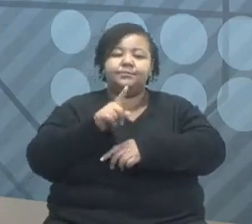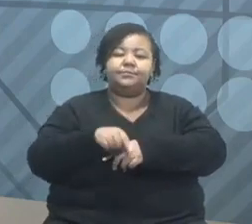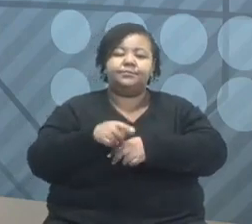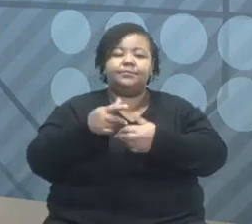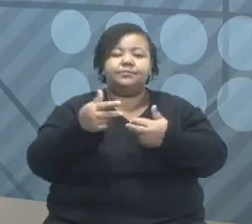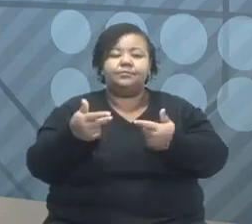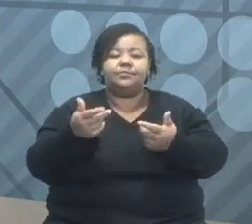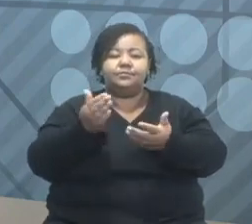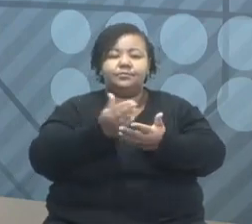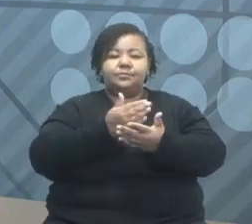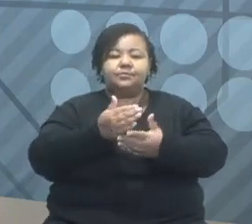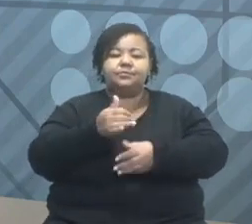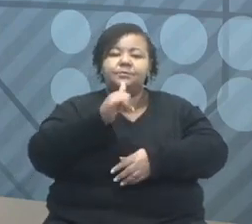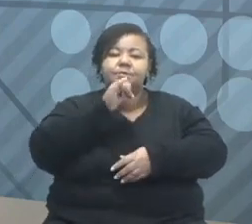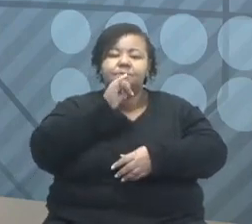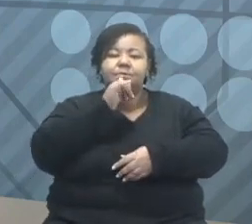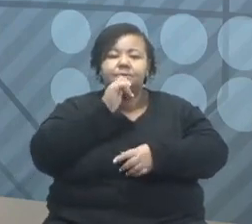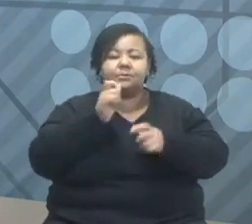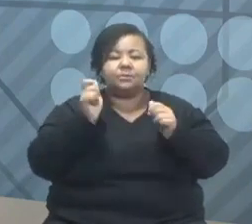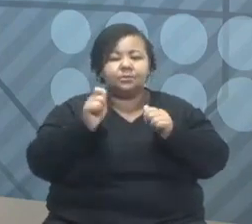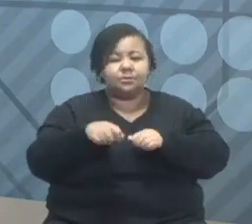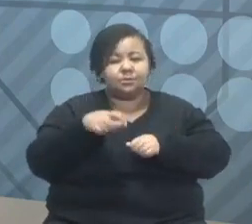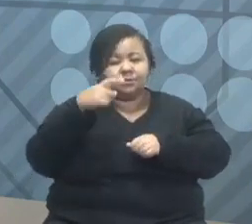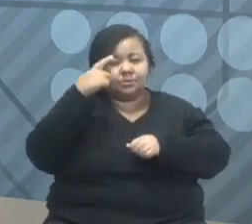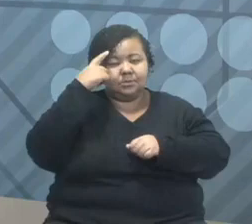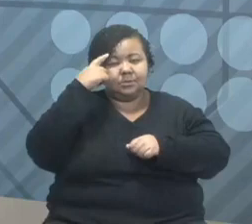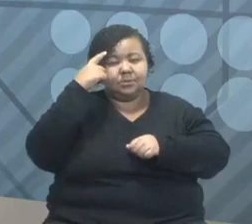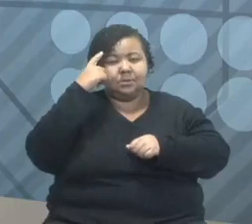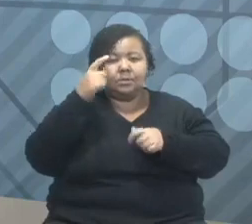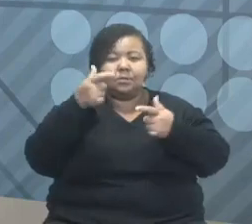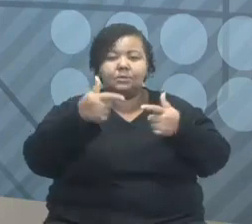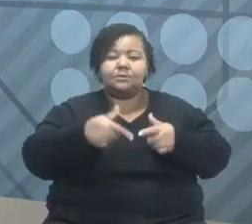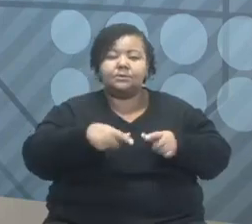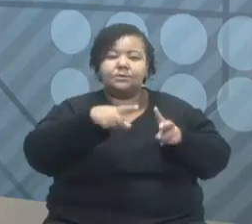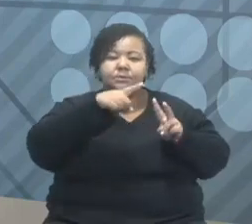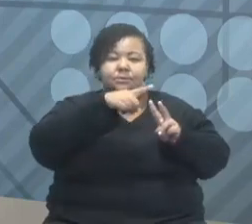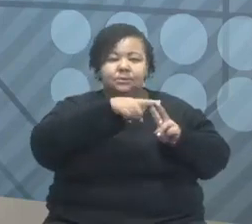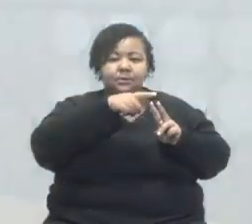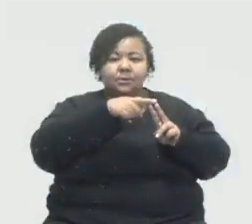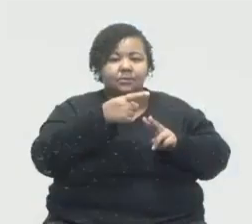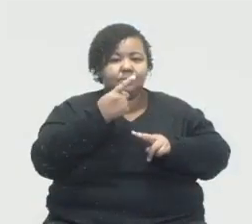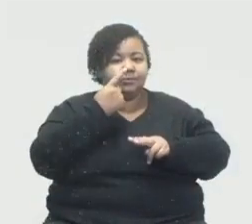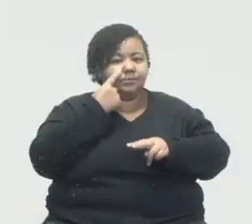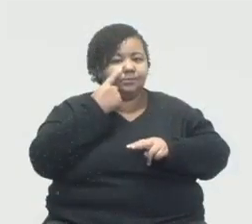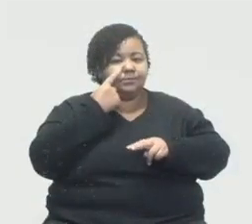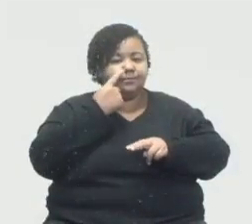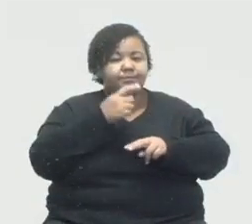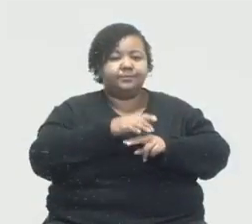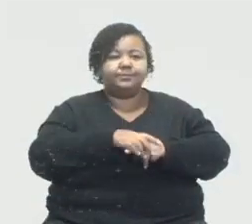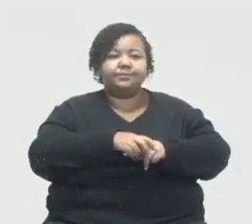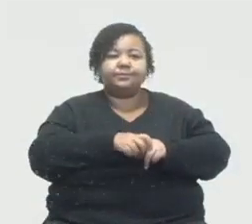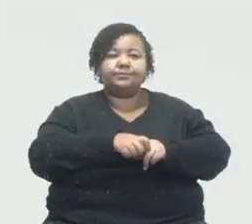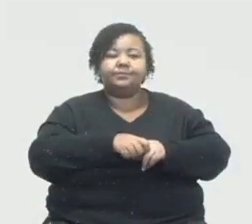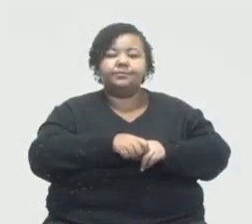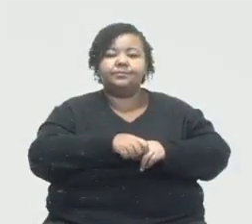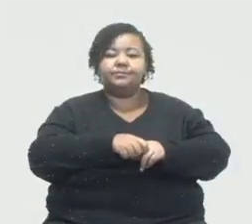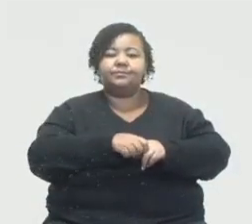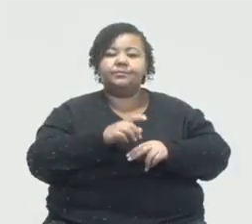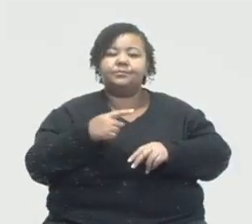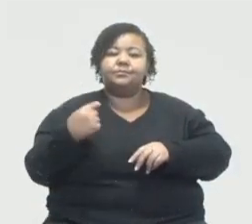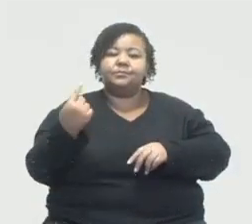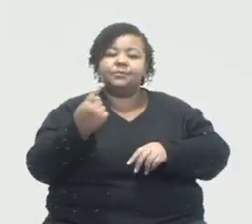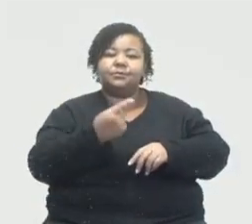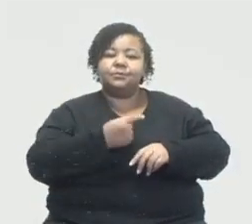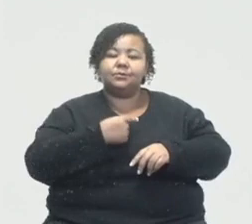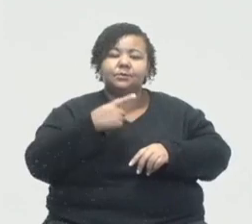Temos alguns exemplos que podemos pensar a respeito dos espaços vetoriais. Vejamos. Nós temos aqui